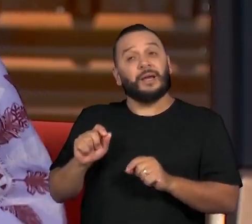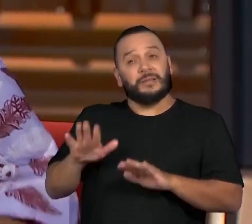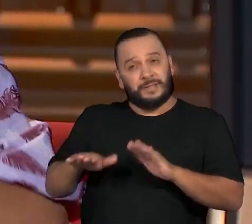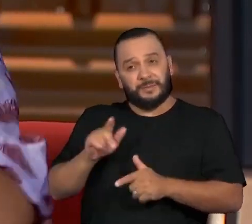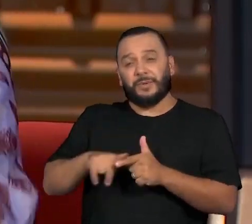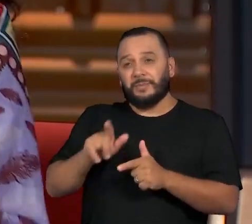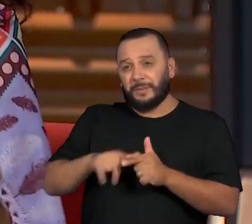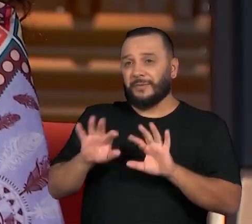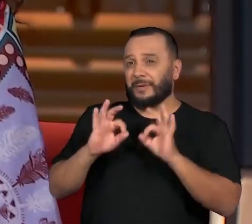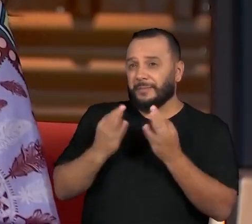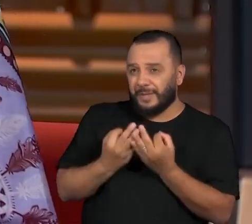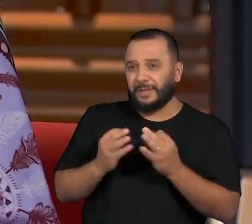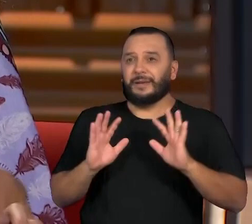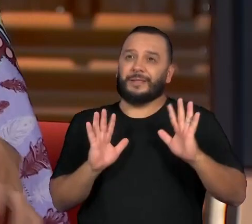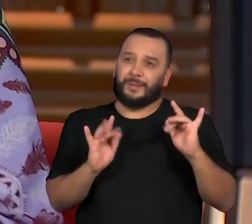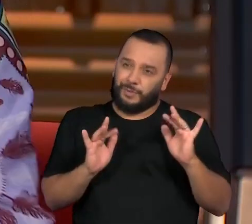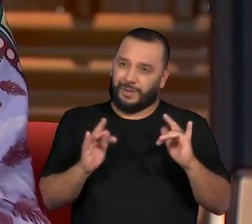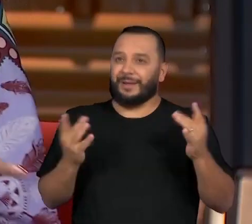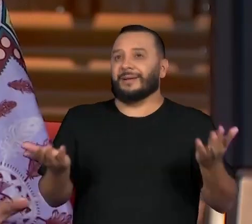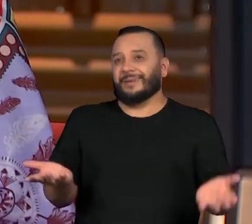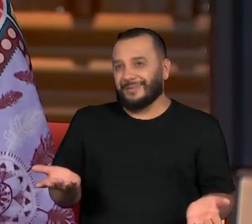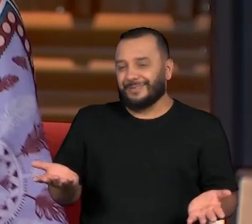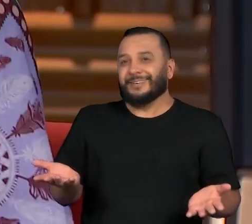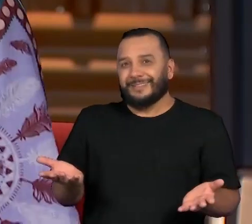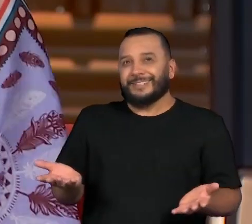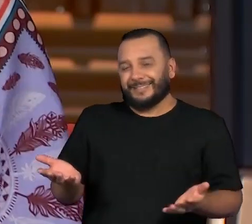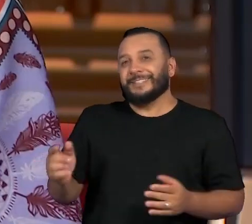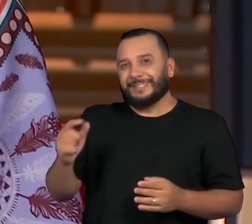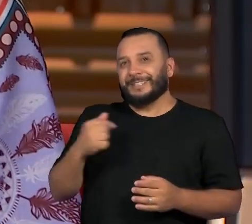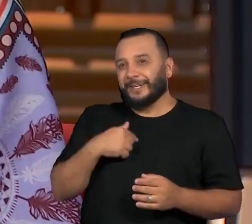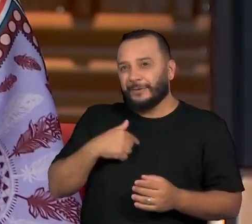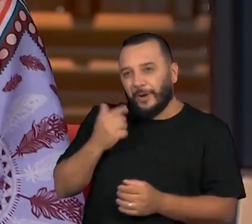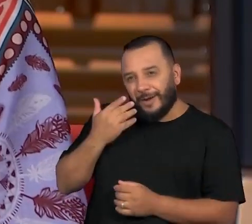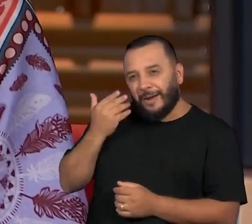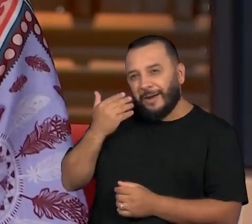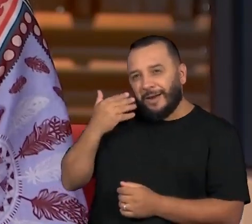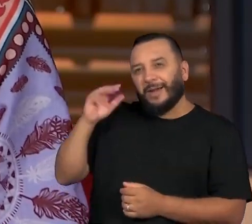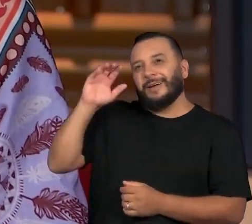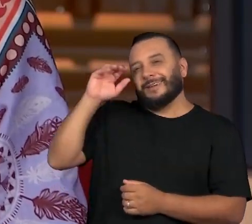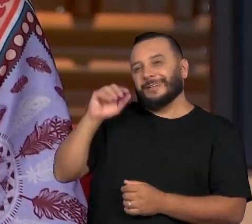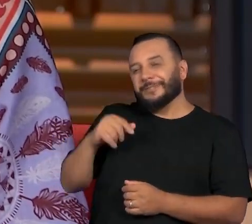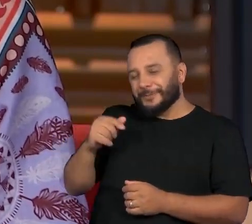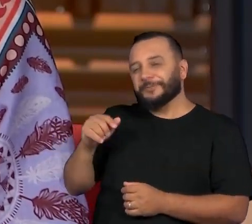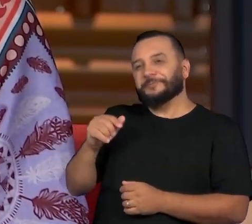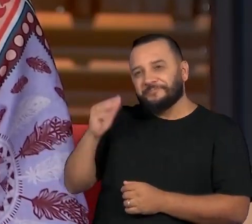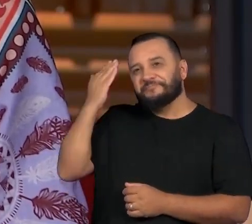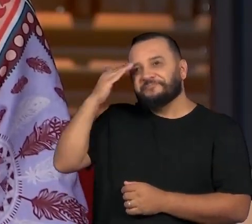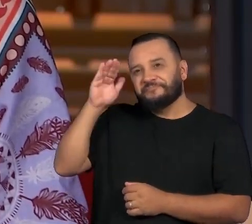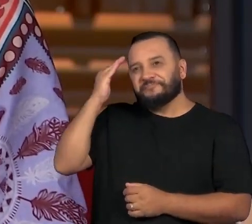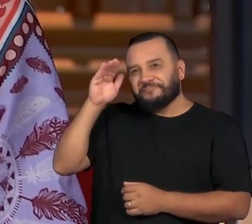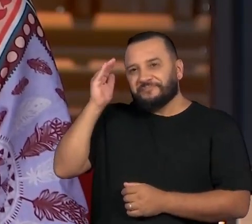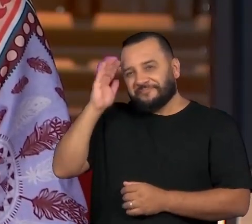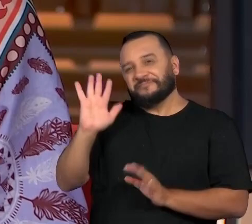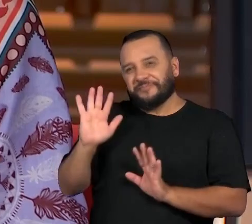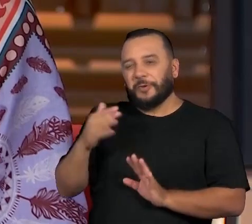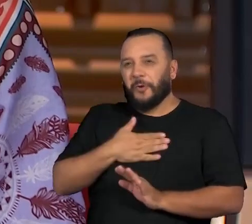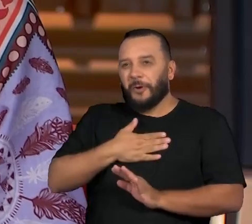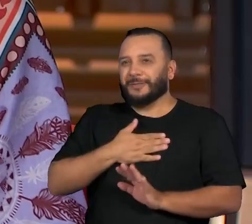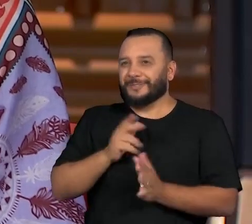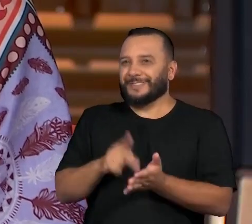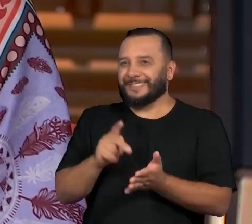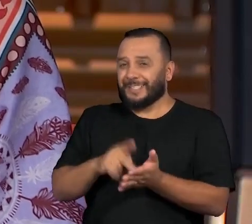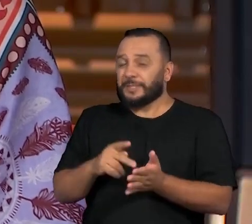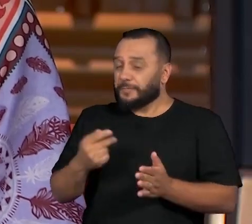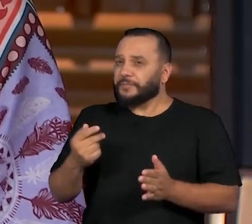com namorada, namorada. Tá. Então, isso vai me dando material. Então, eu gosto muito disso. Tá. Eu gosto muito quando uma aula funciona. Que nem